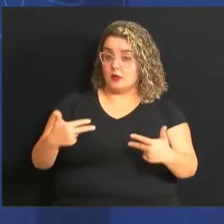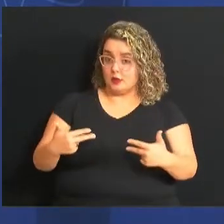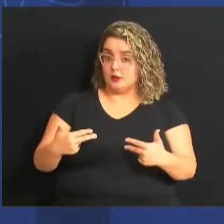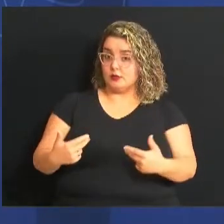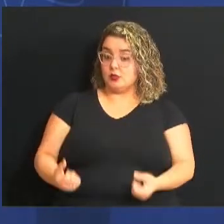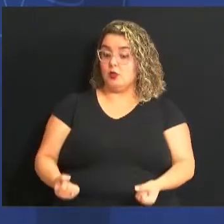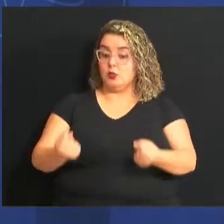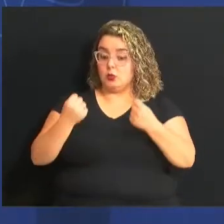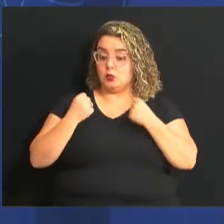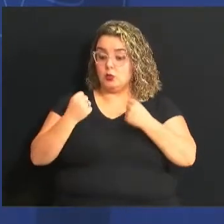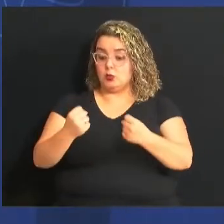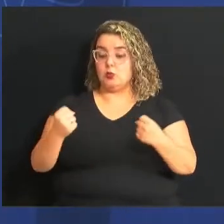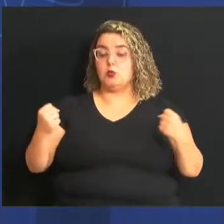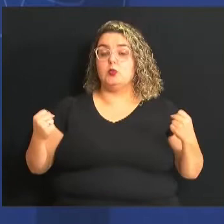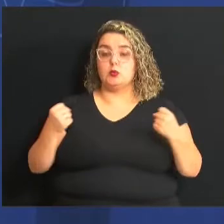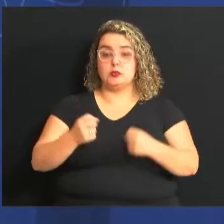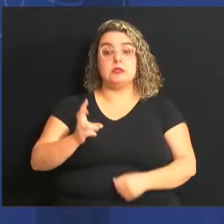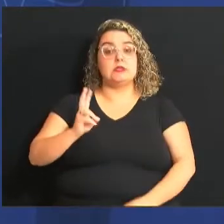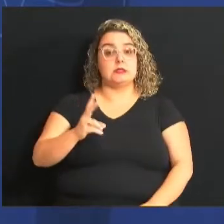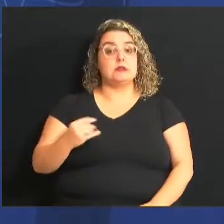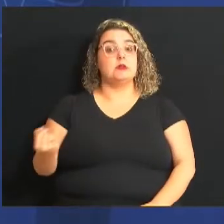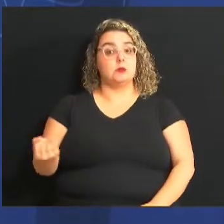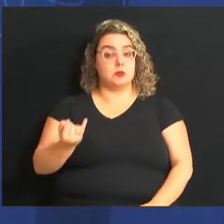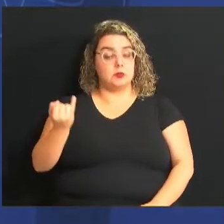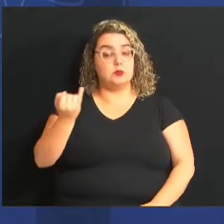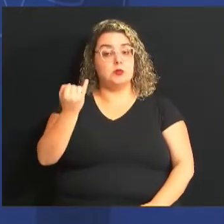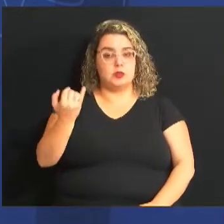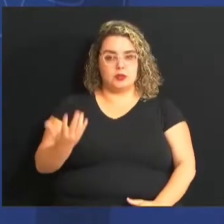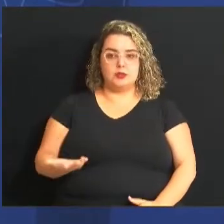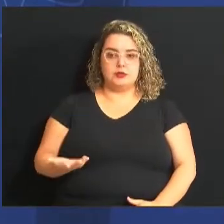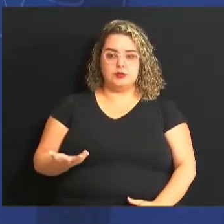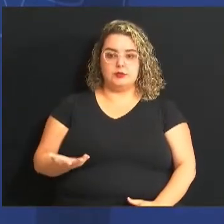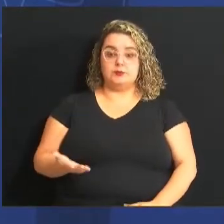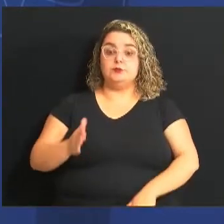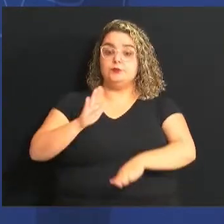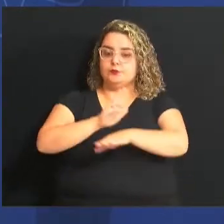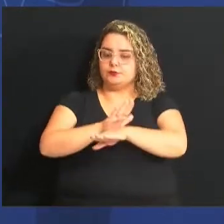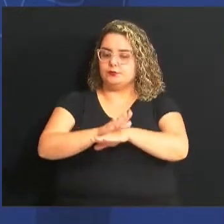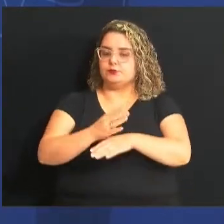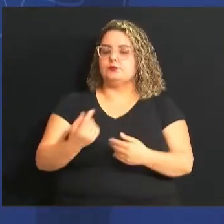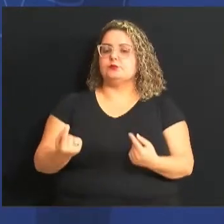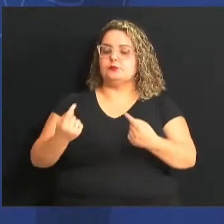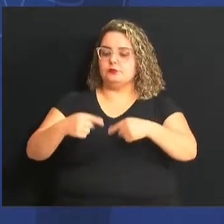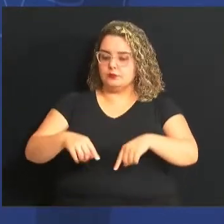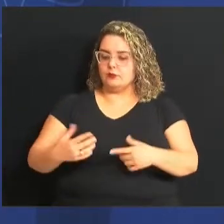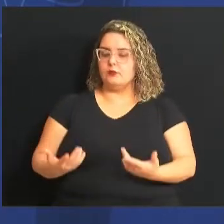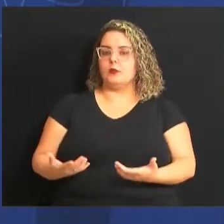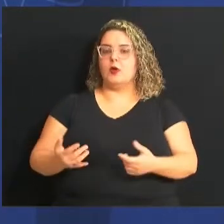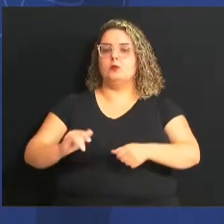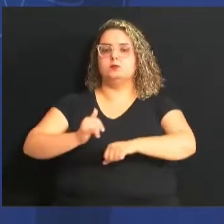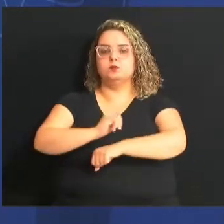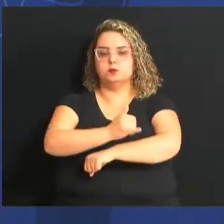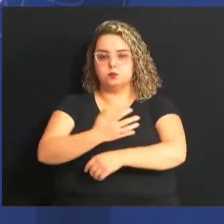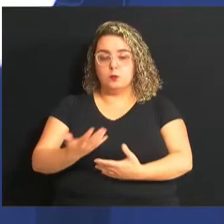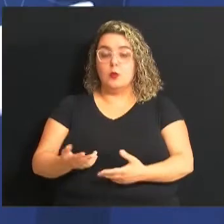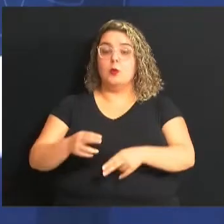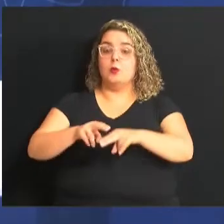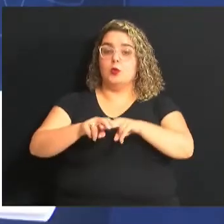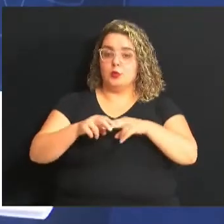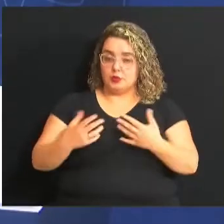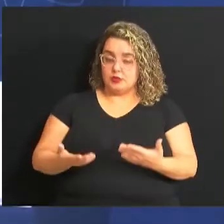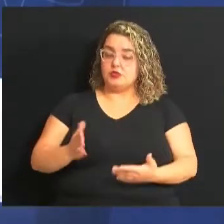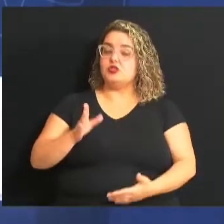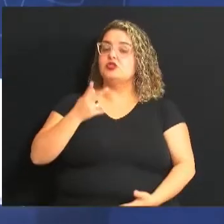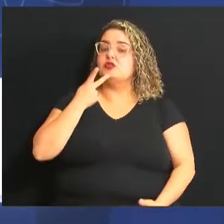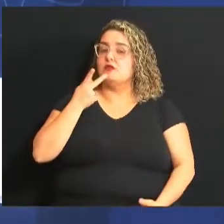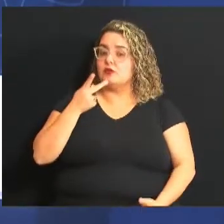atividade física são sempre muito importantes aí para ajudar no combate à obesidade. Por isso, como eu já disse no